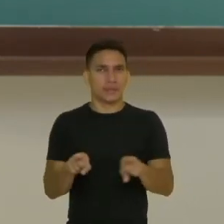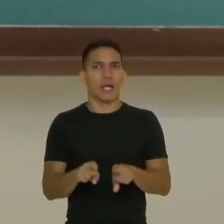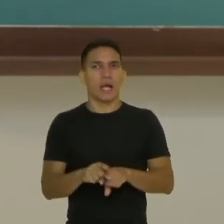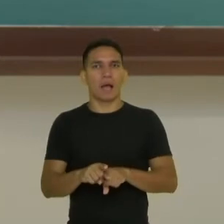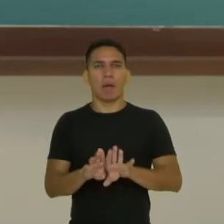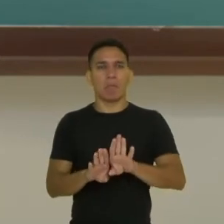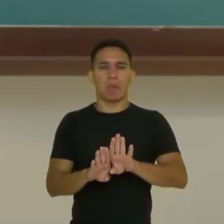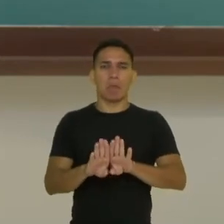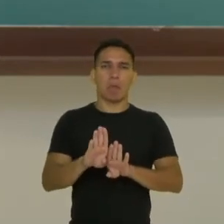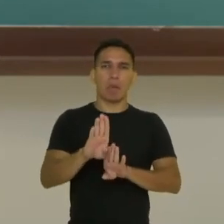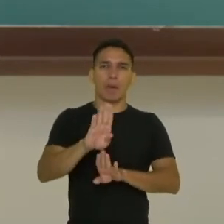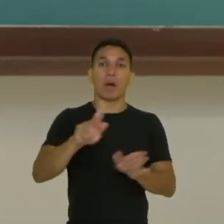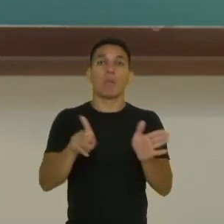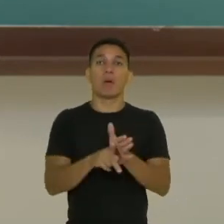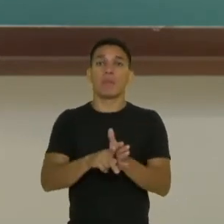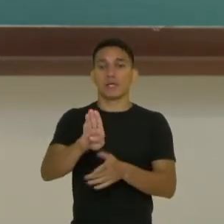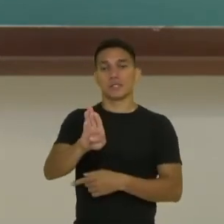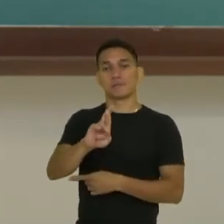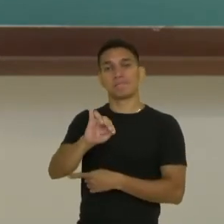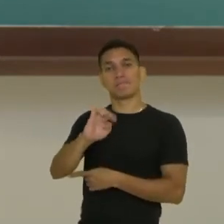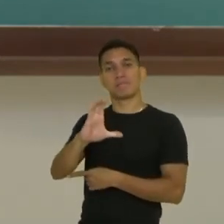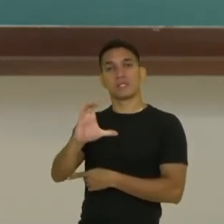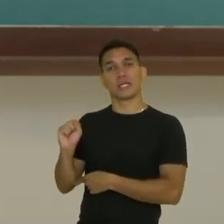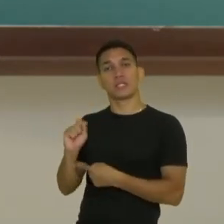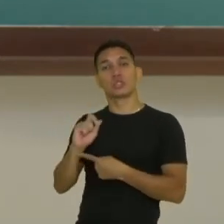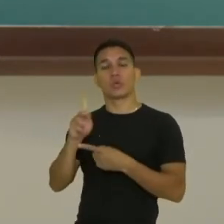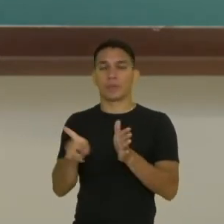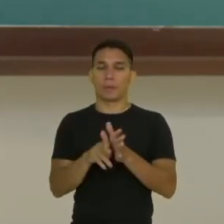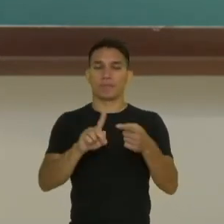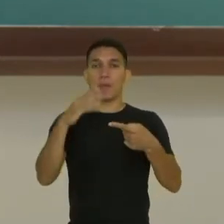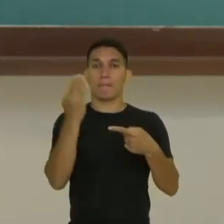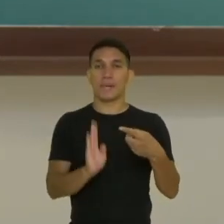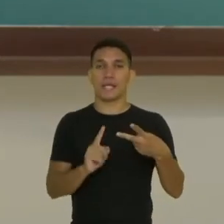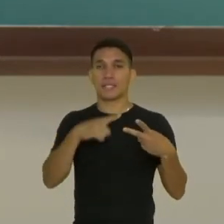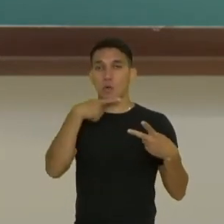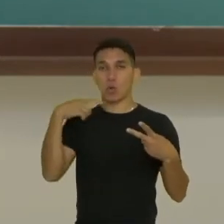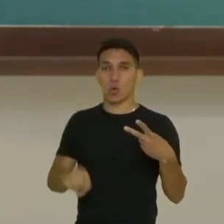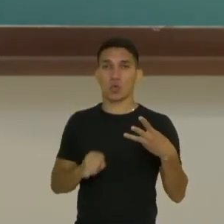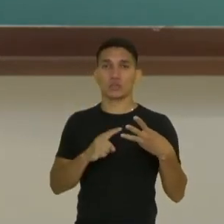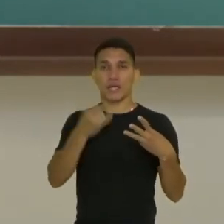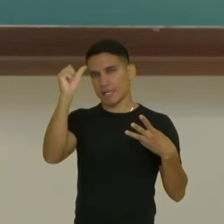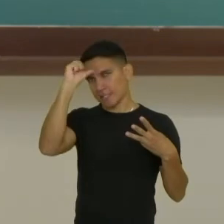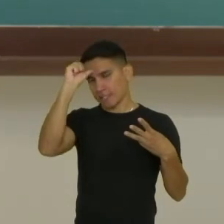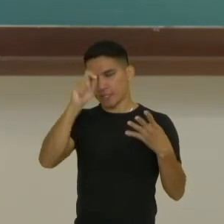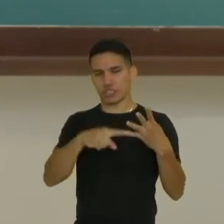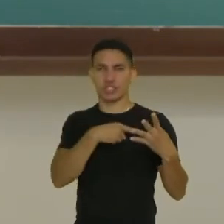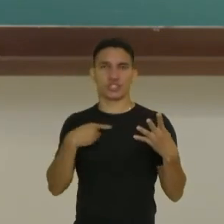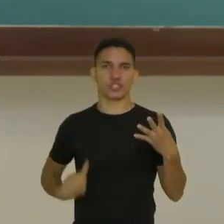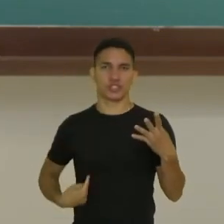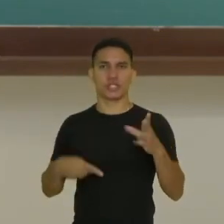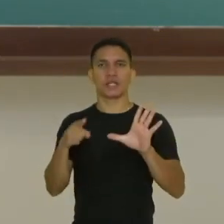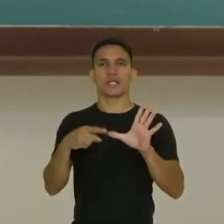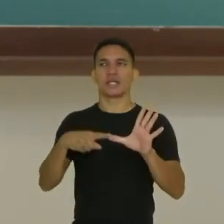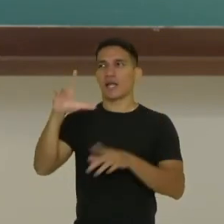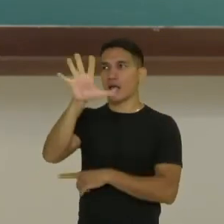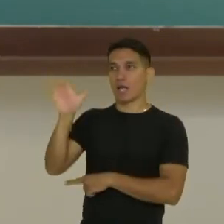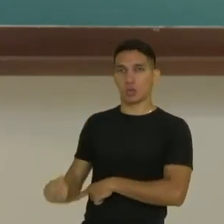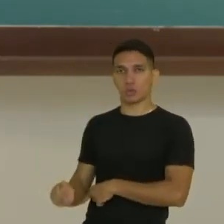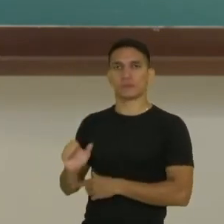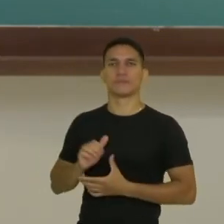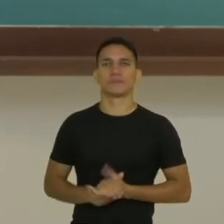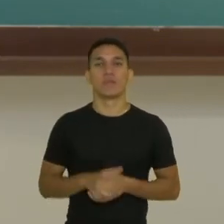Bem, vamos ver como fica a possível resposta? A tarifa externa comum, ou TEC, do bloco está organizada de forma geral em